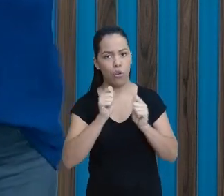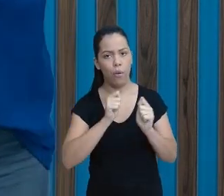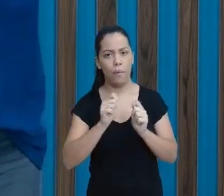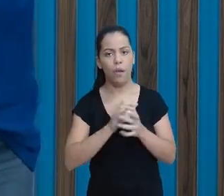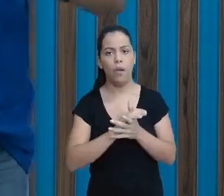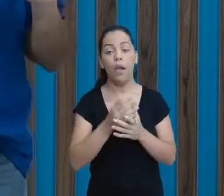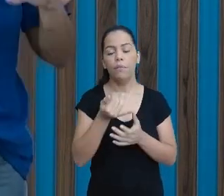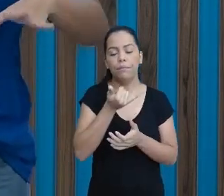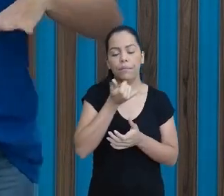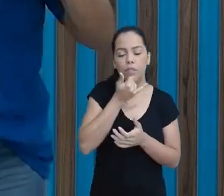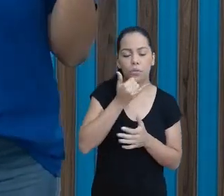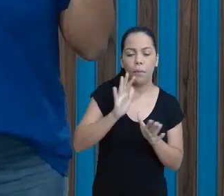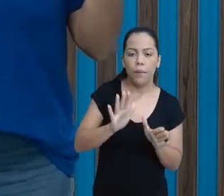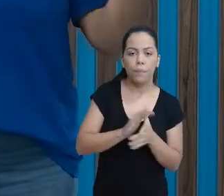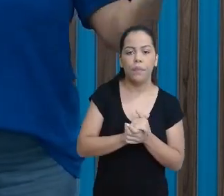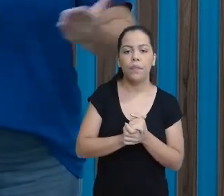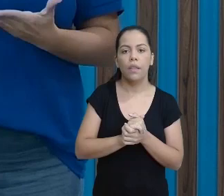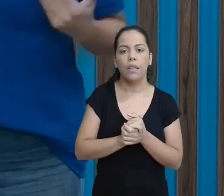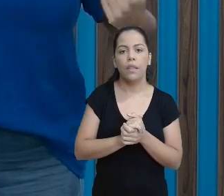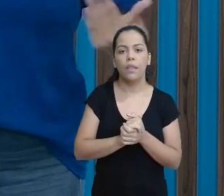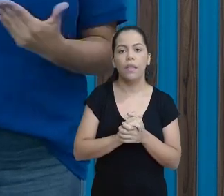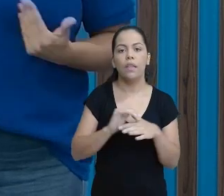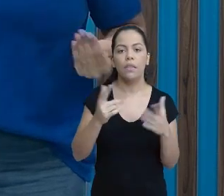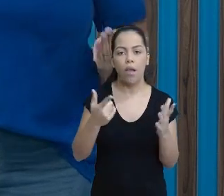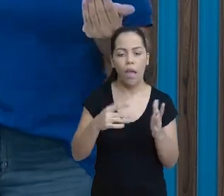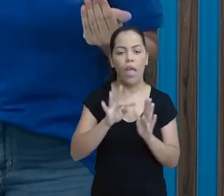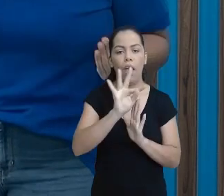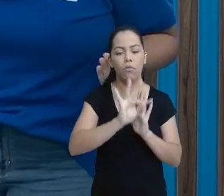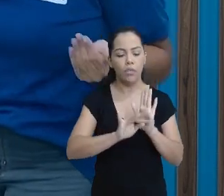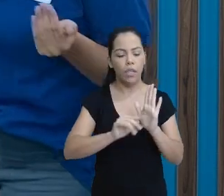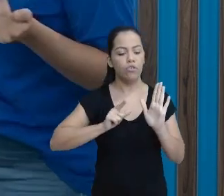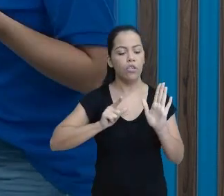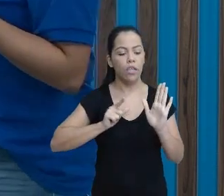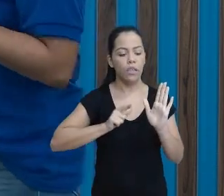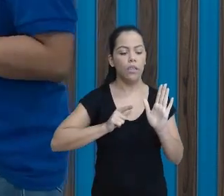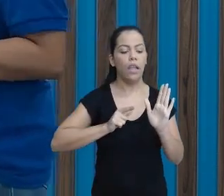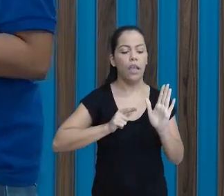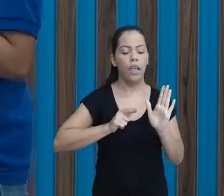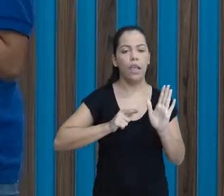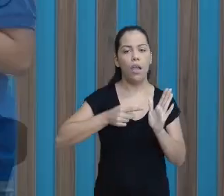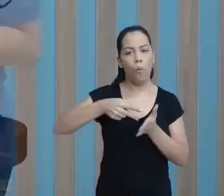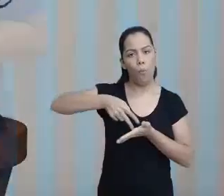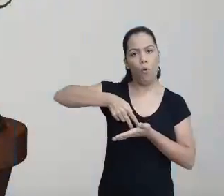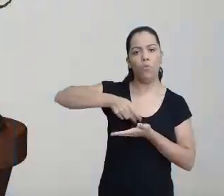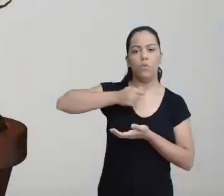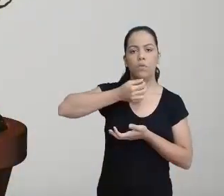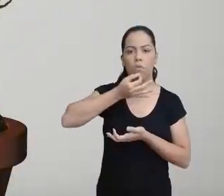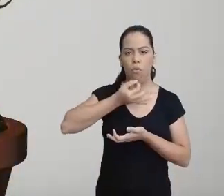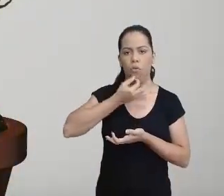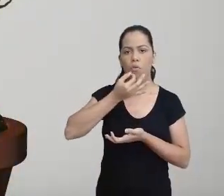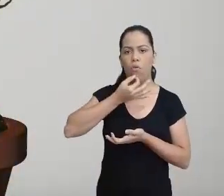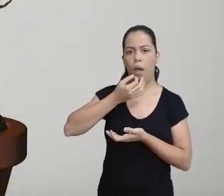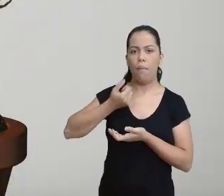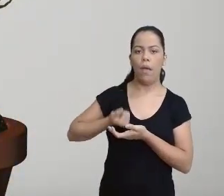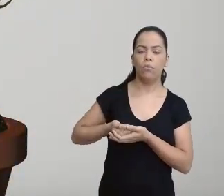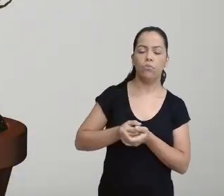Claro que é um texto que possui o posicionamento do autor. A resenha